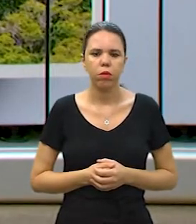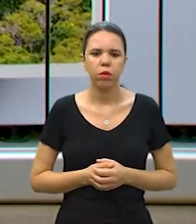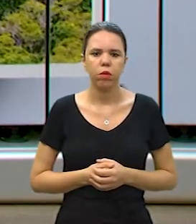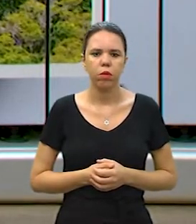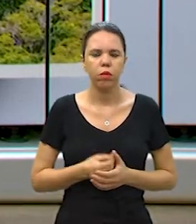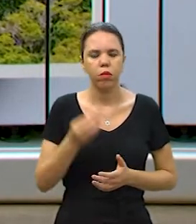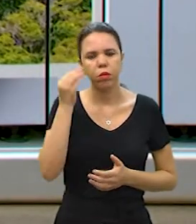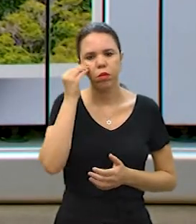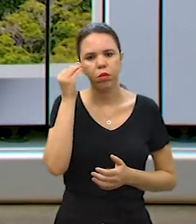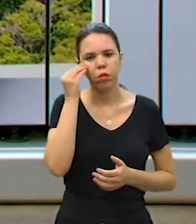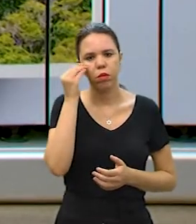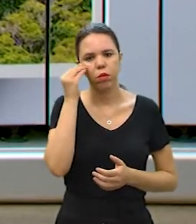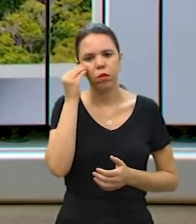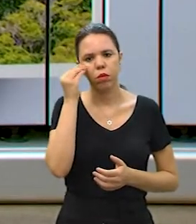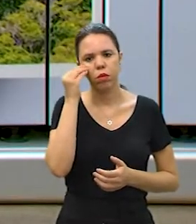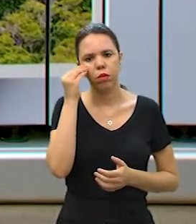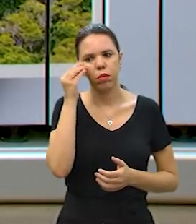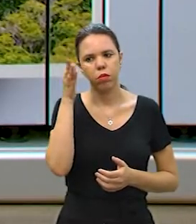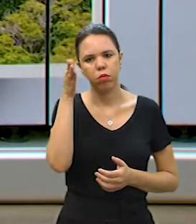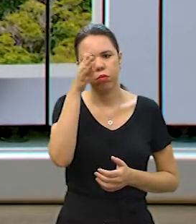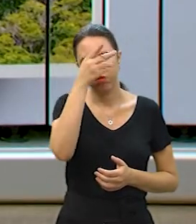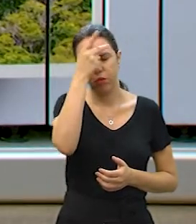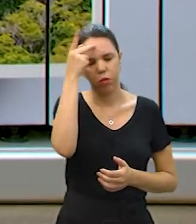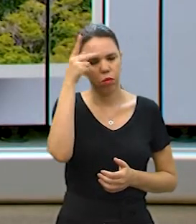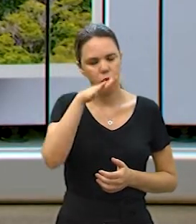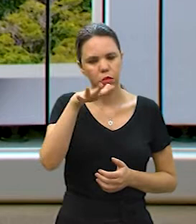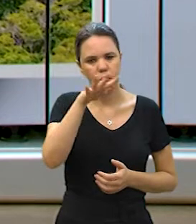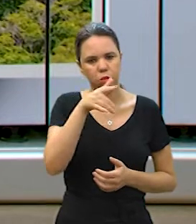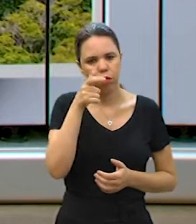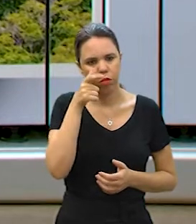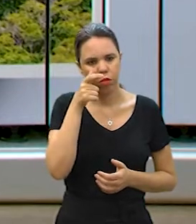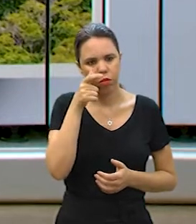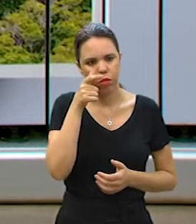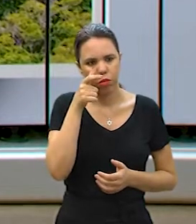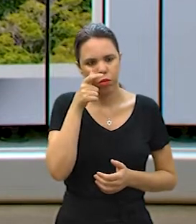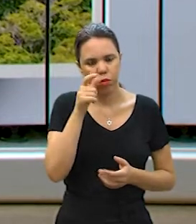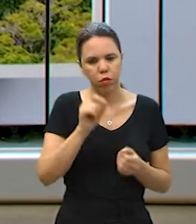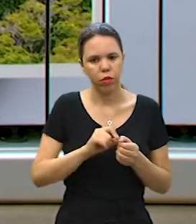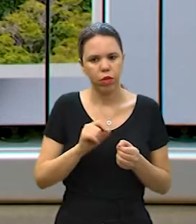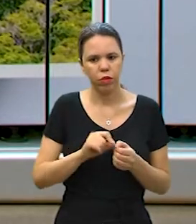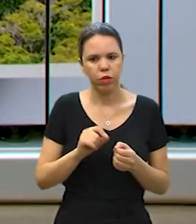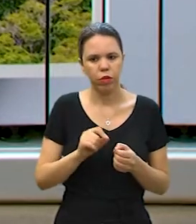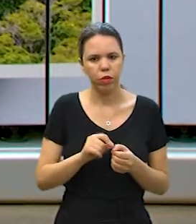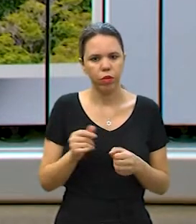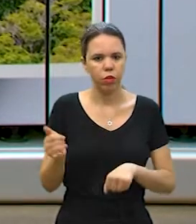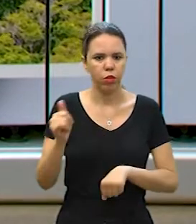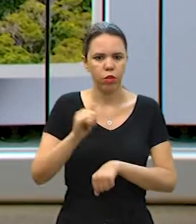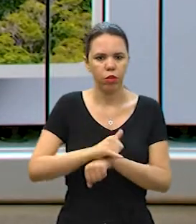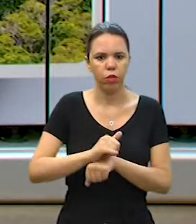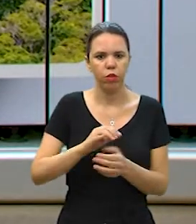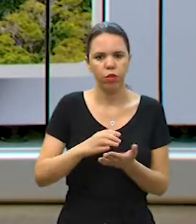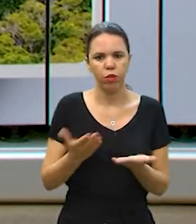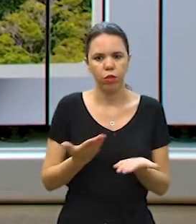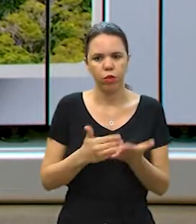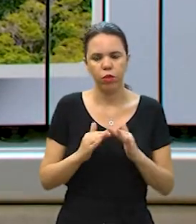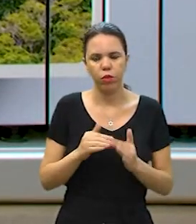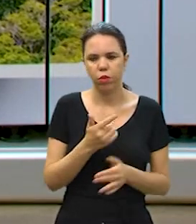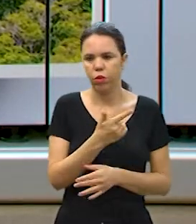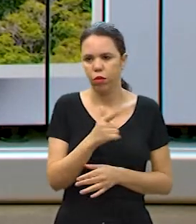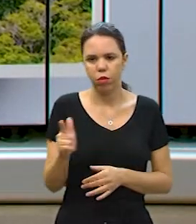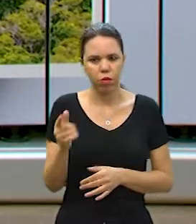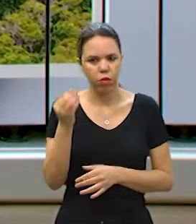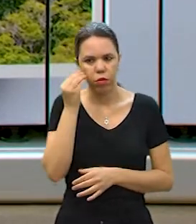a testagem agora eu tenho visto sendo realizadas em aeroportos, agora escolas não